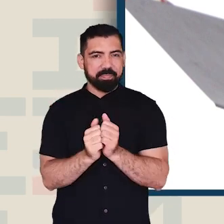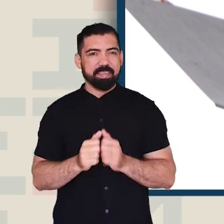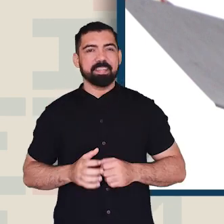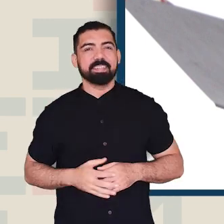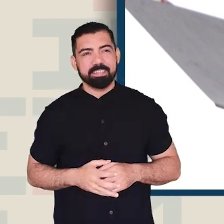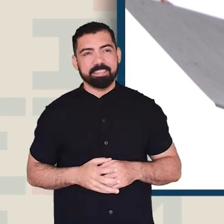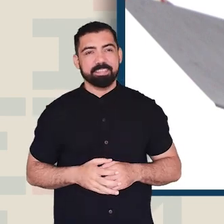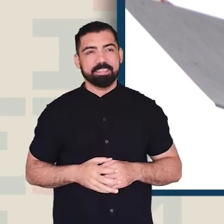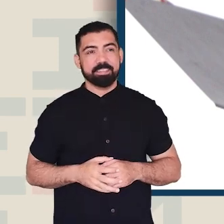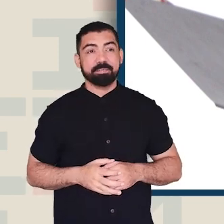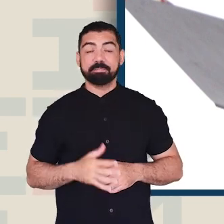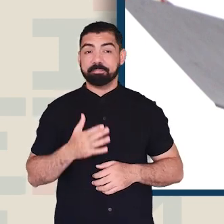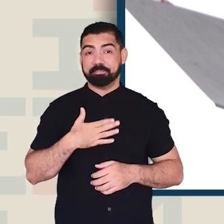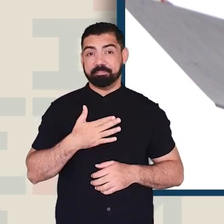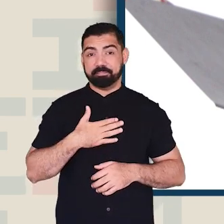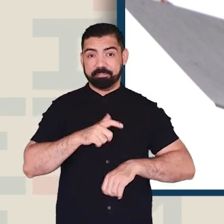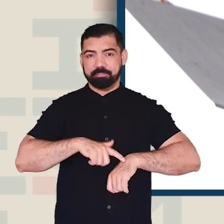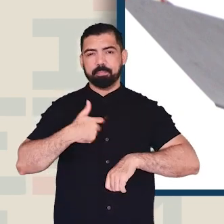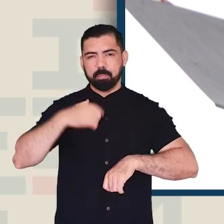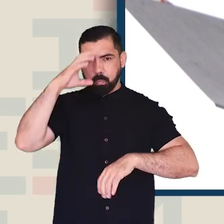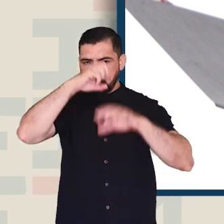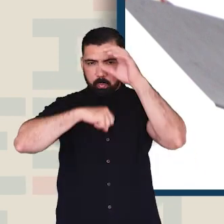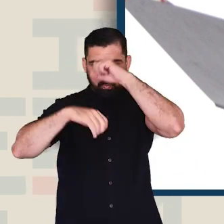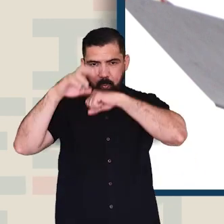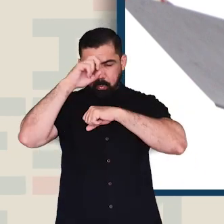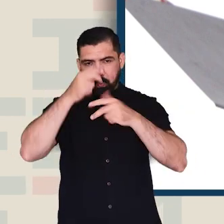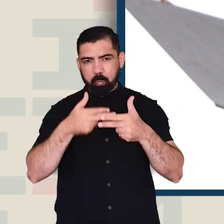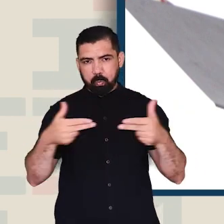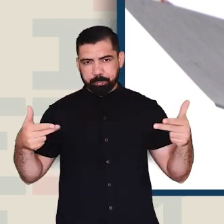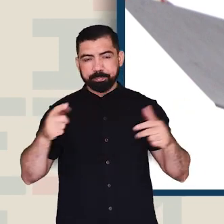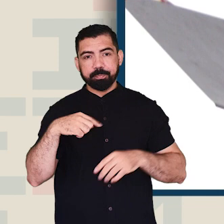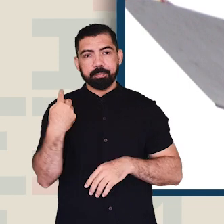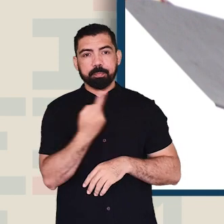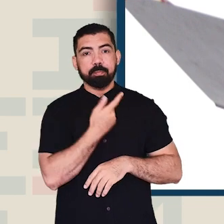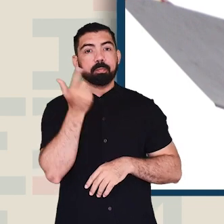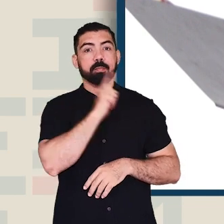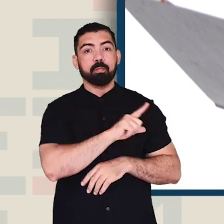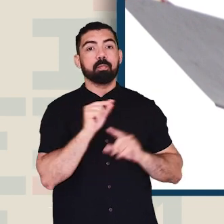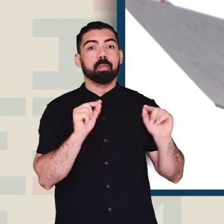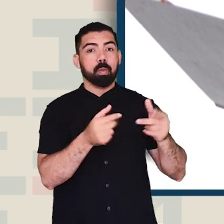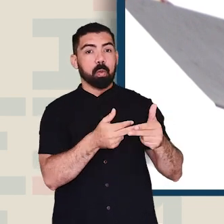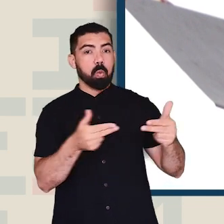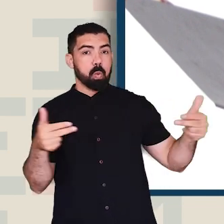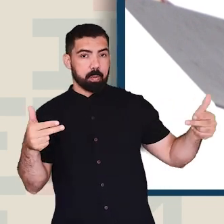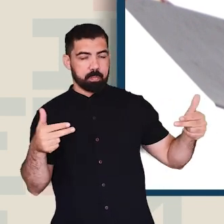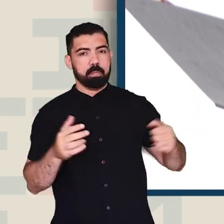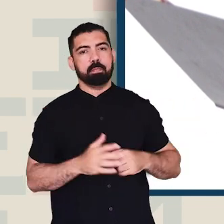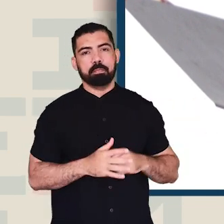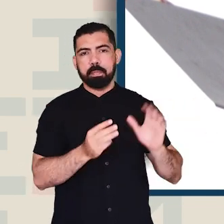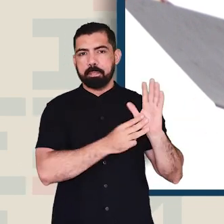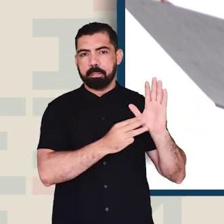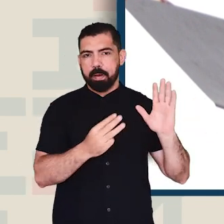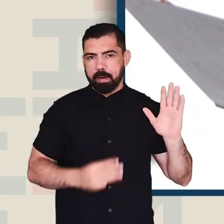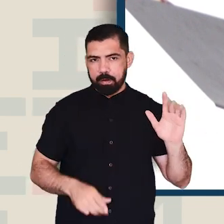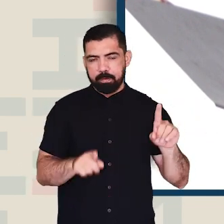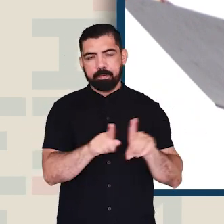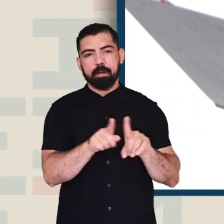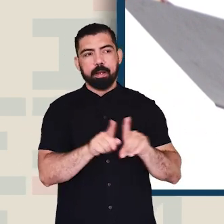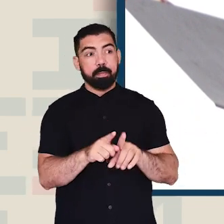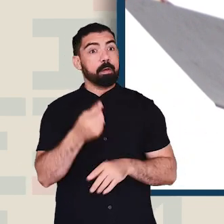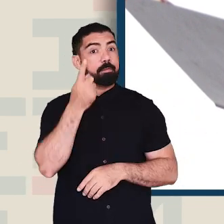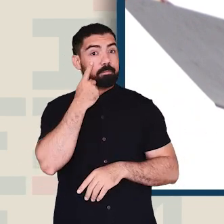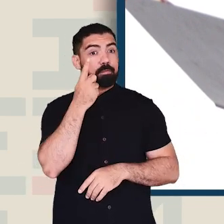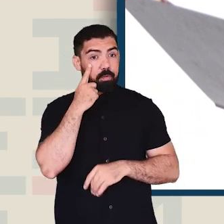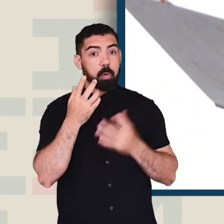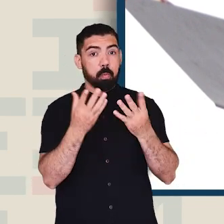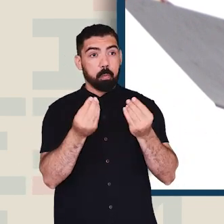assim, nesse meu tempo de aprendizado, a gente estudou muita coisa, muitos métodos, né? E vimos